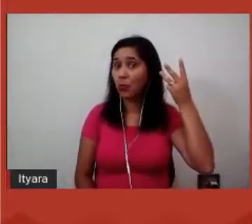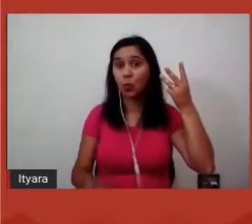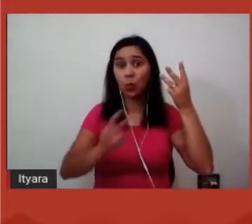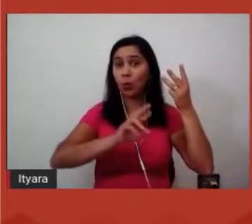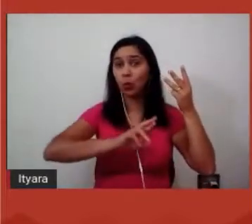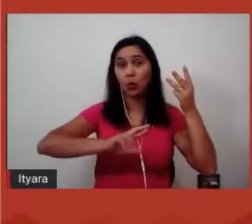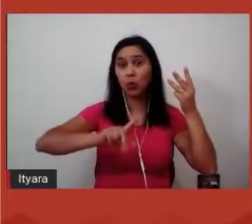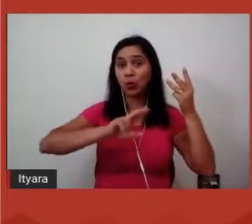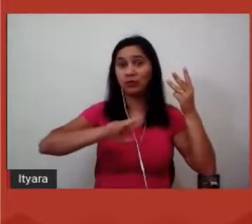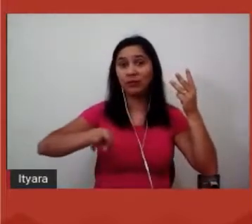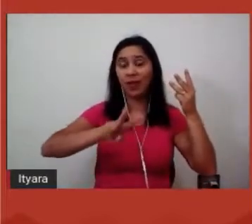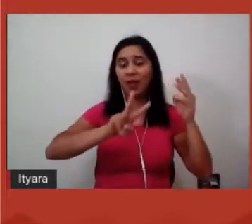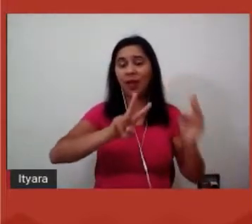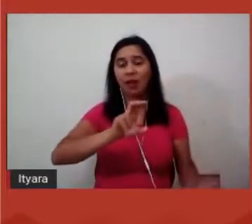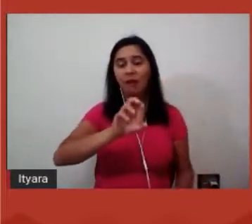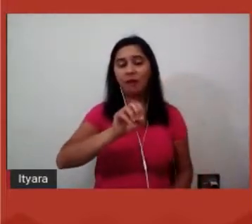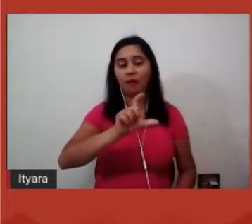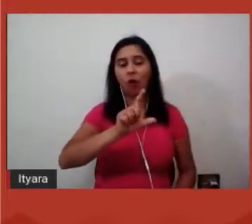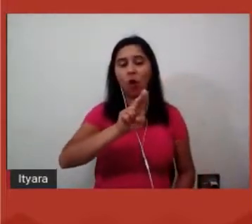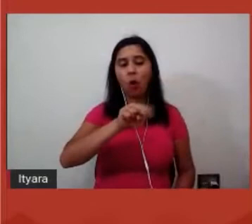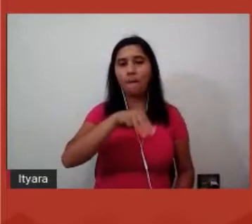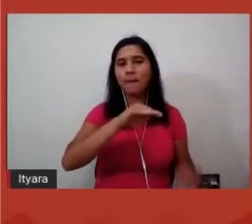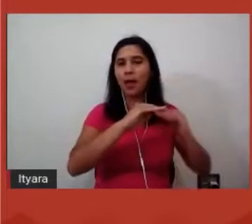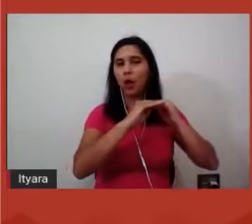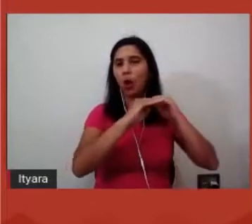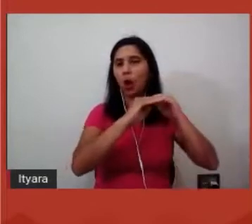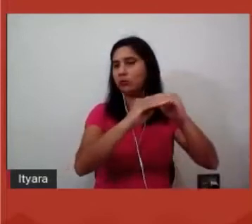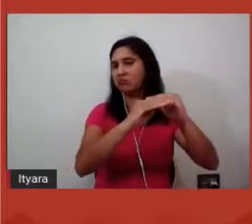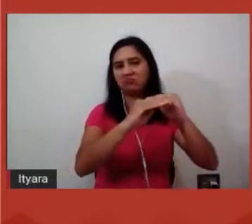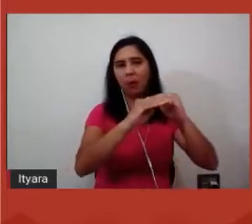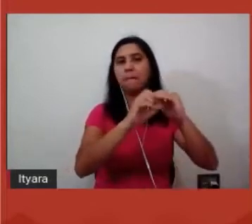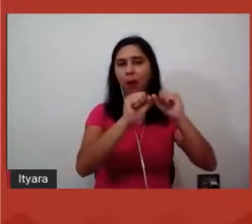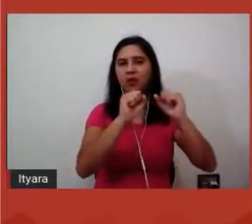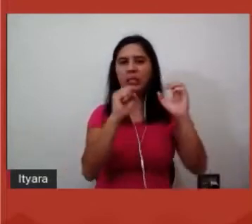volume, ele é constante, ele pode ser comprimido.